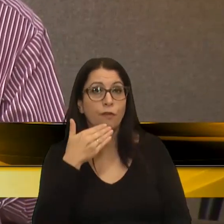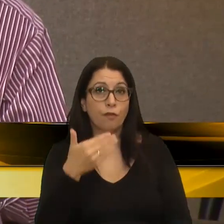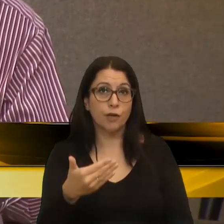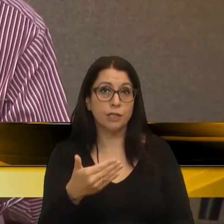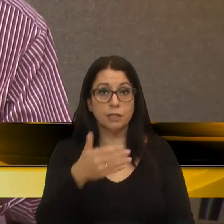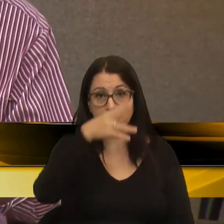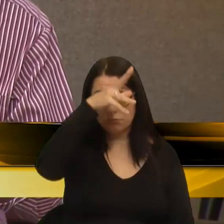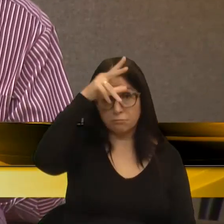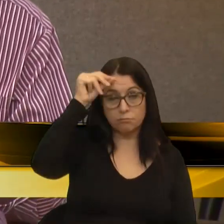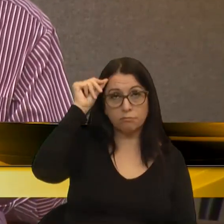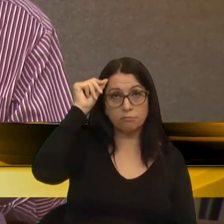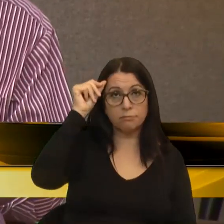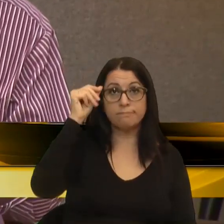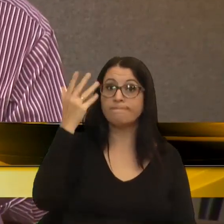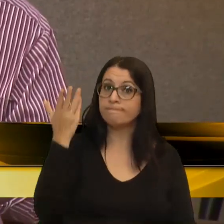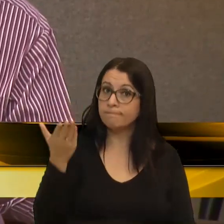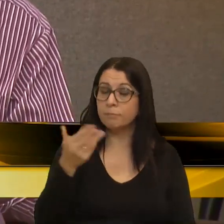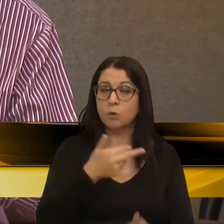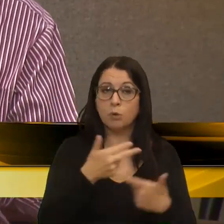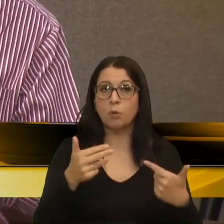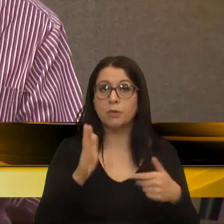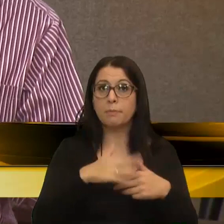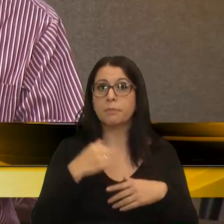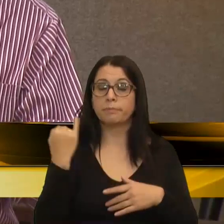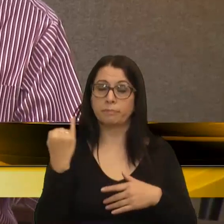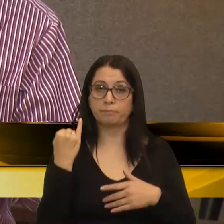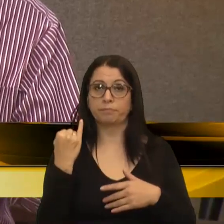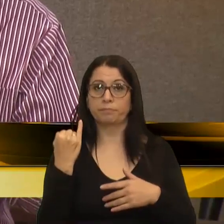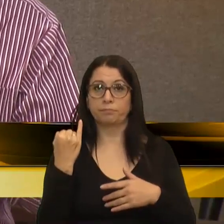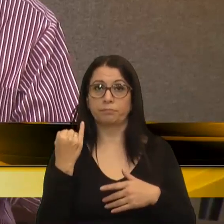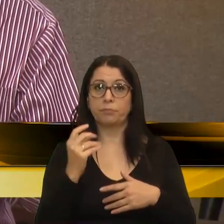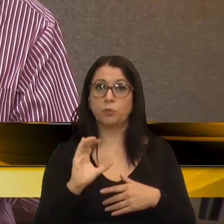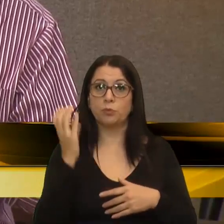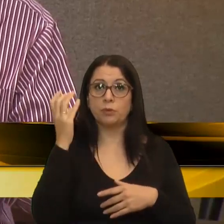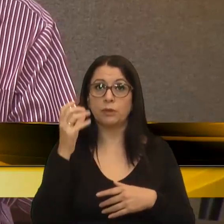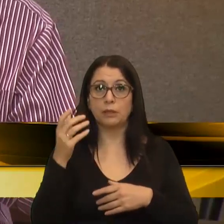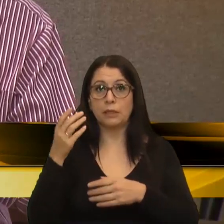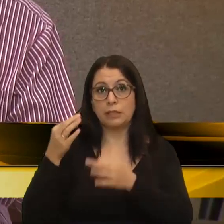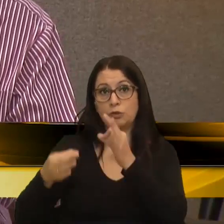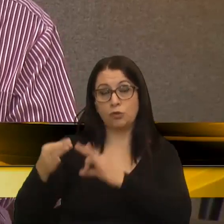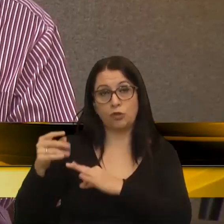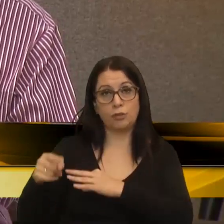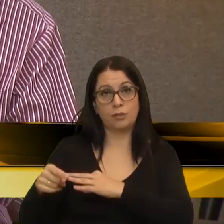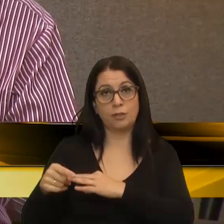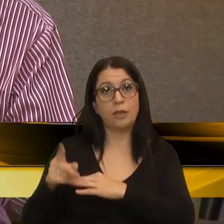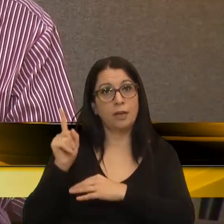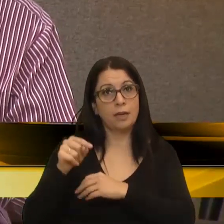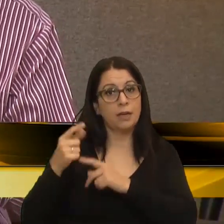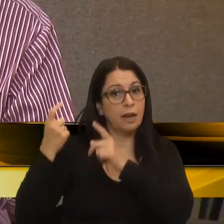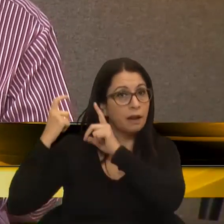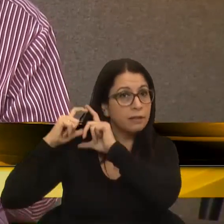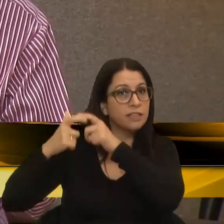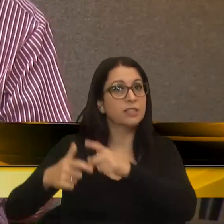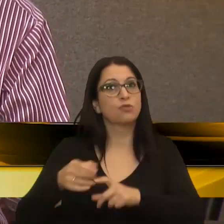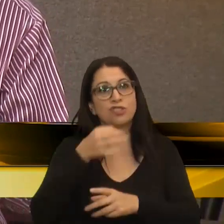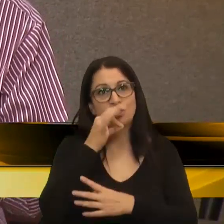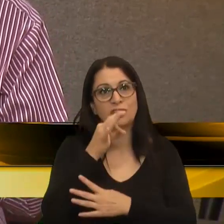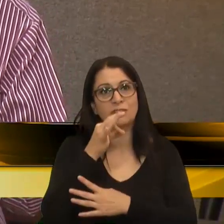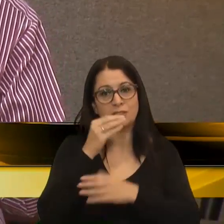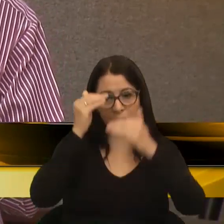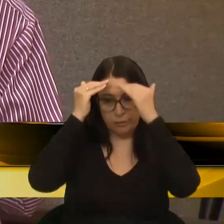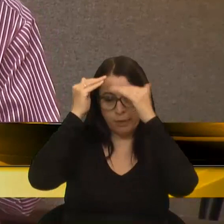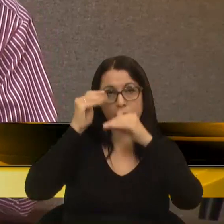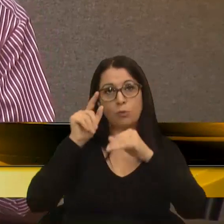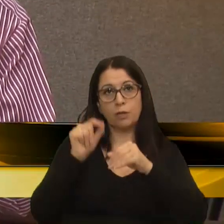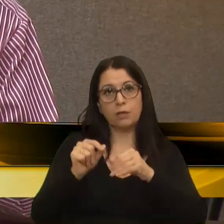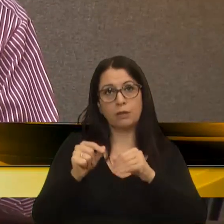poder público, mas uma coisa mais importante do que uma decisão do STF para nós é a tradição de Caxias respeitar